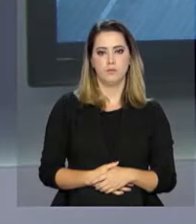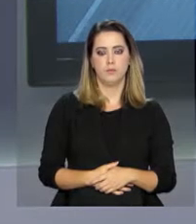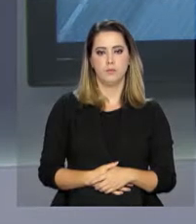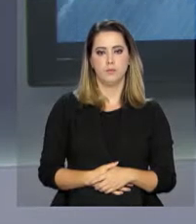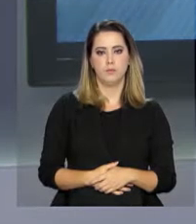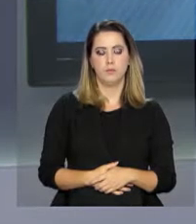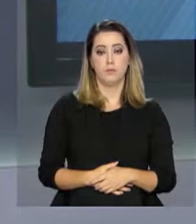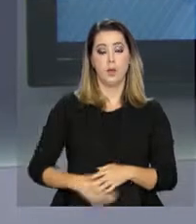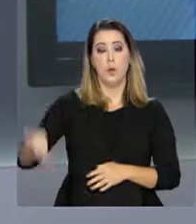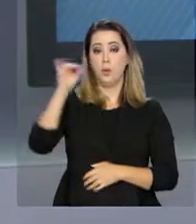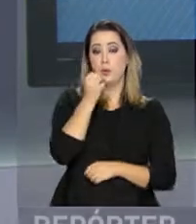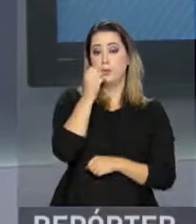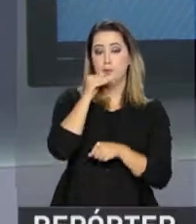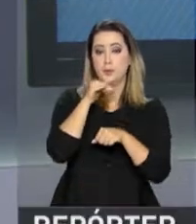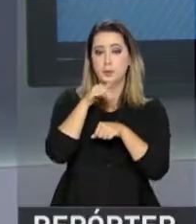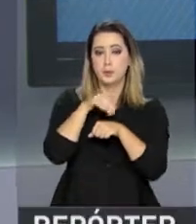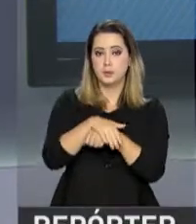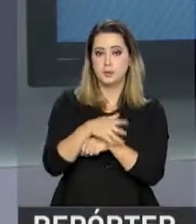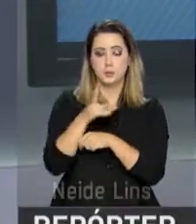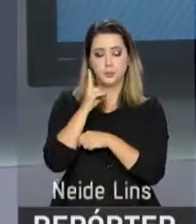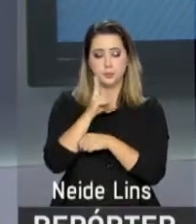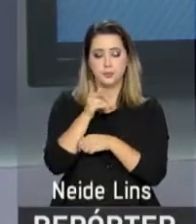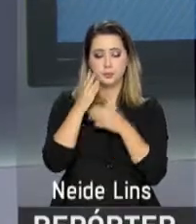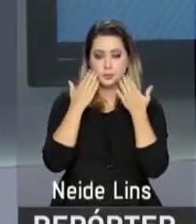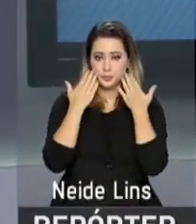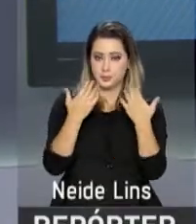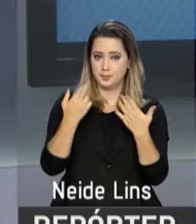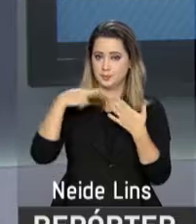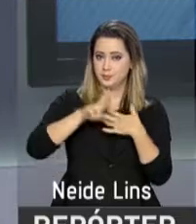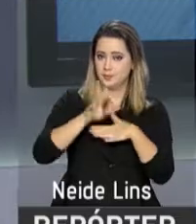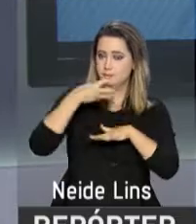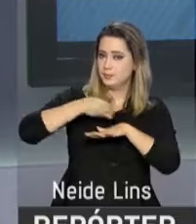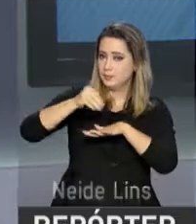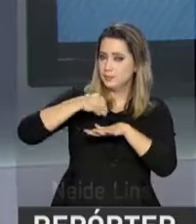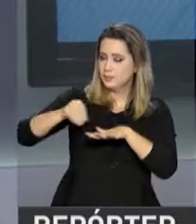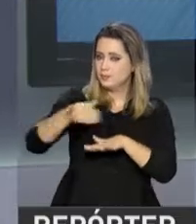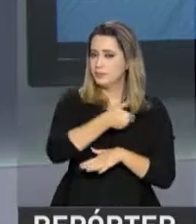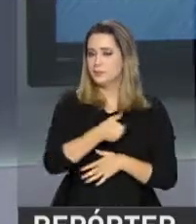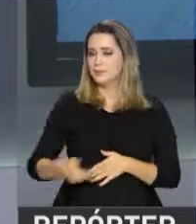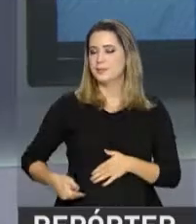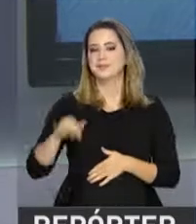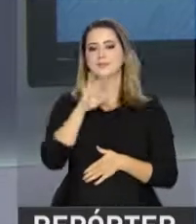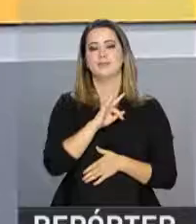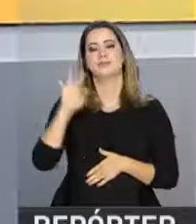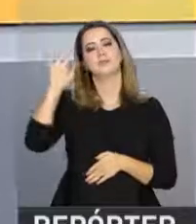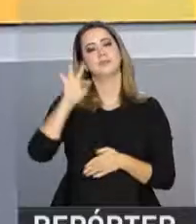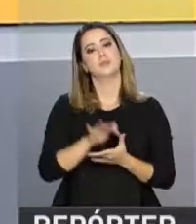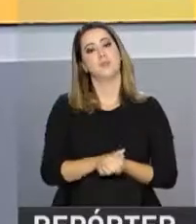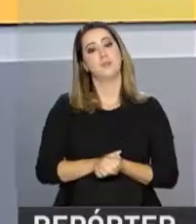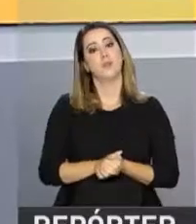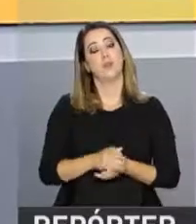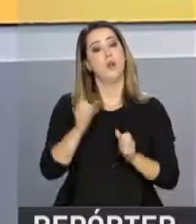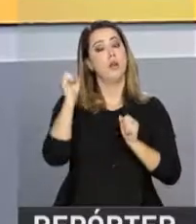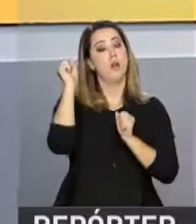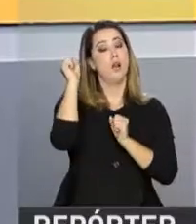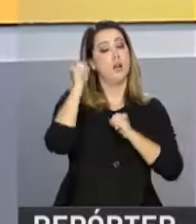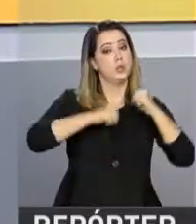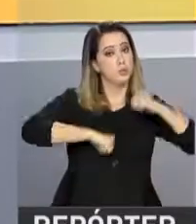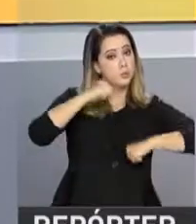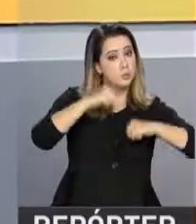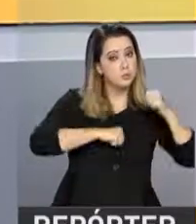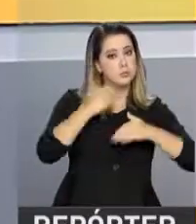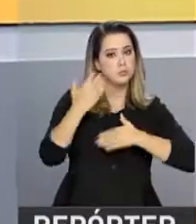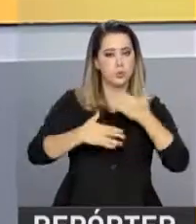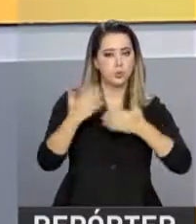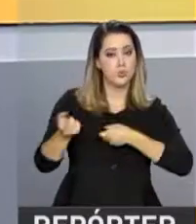olá boa noite no ar mais uma edição do repórter nbr com as notícias do governo federal a indústria mantém a trajetória